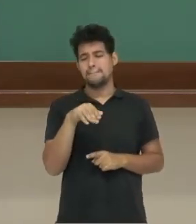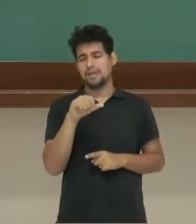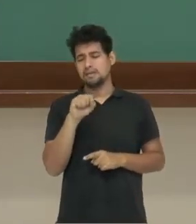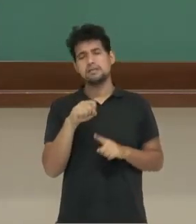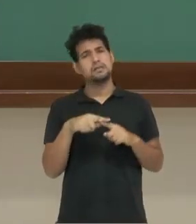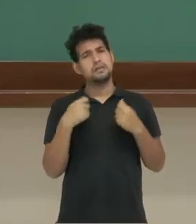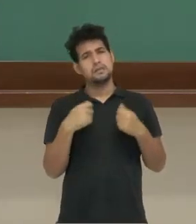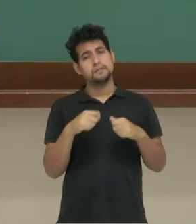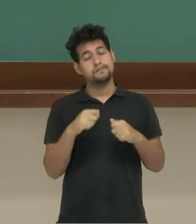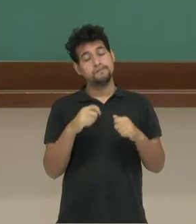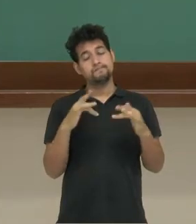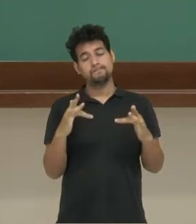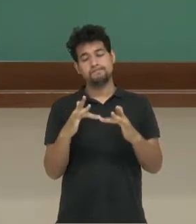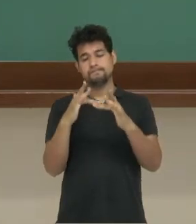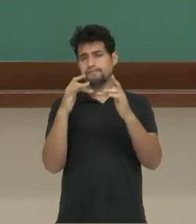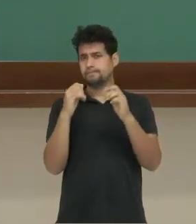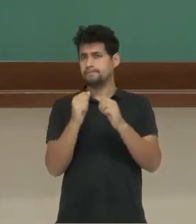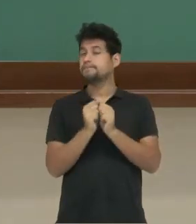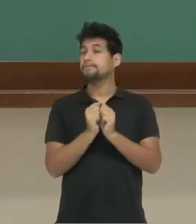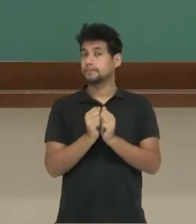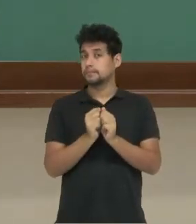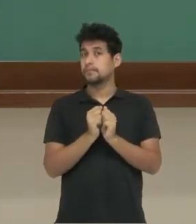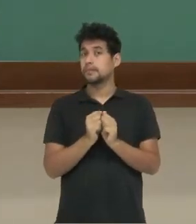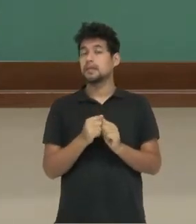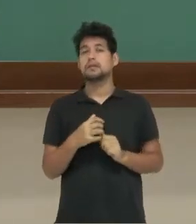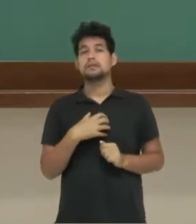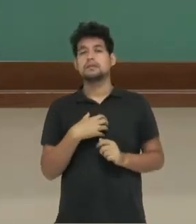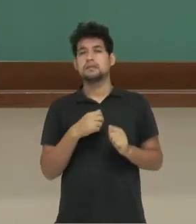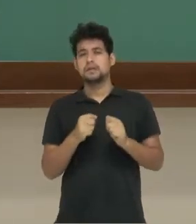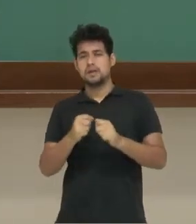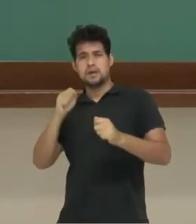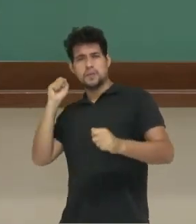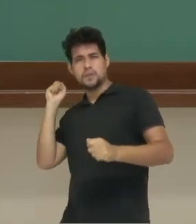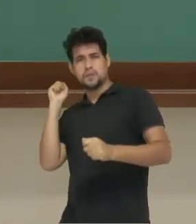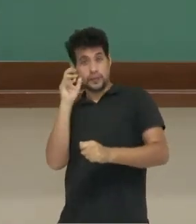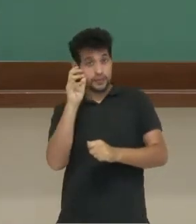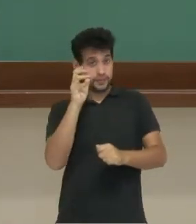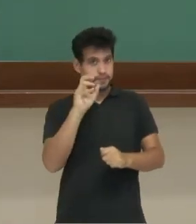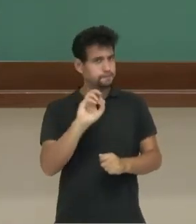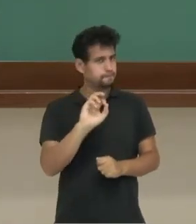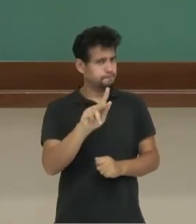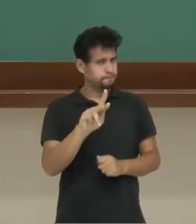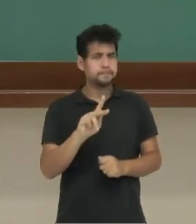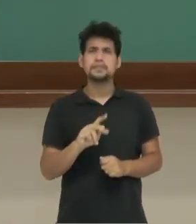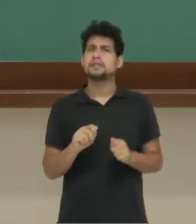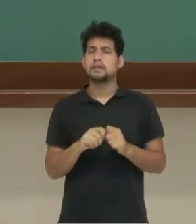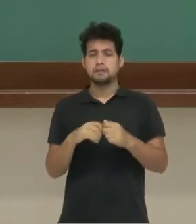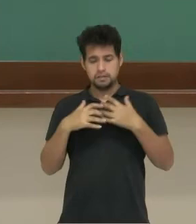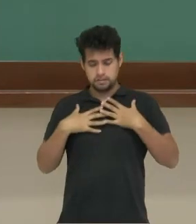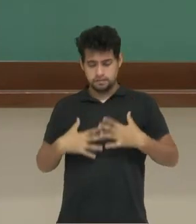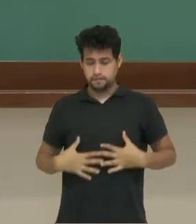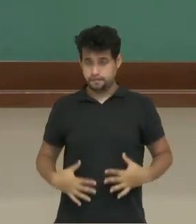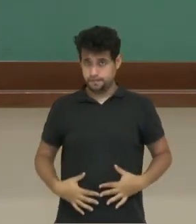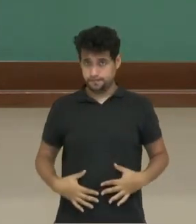estão envolvidos no ato do arremesso, ok? Ele é um arremesso feito com o corpo